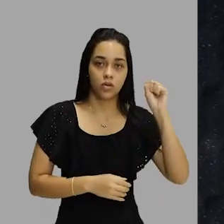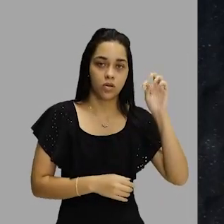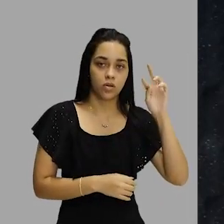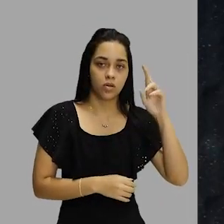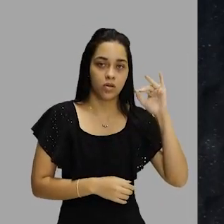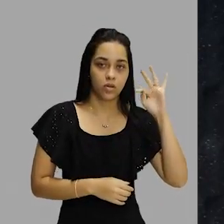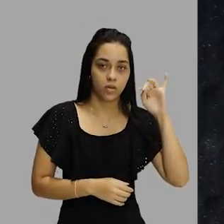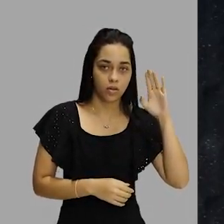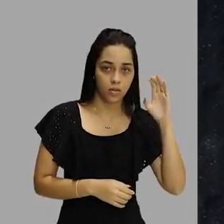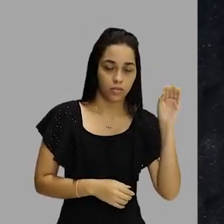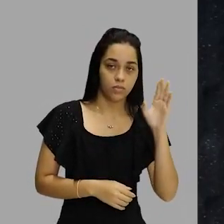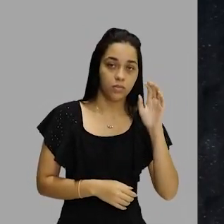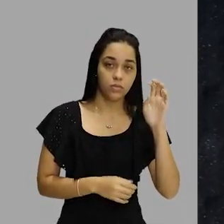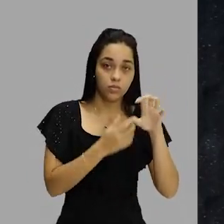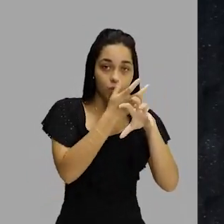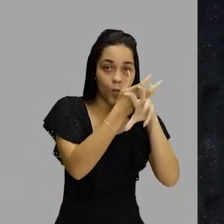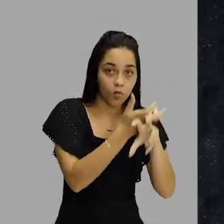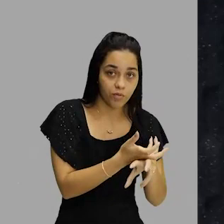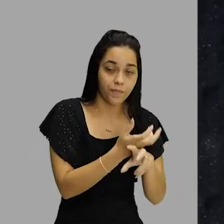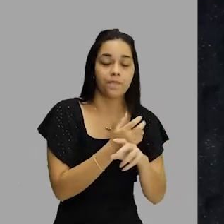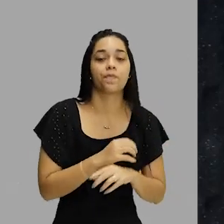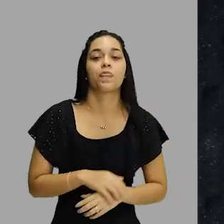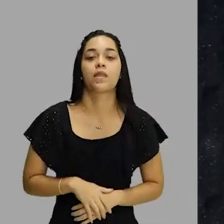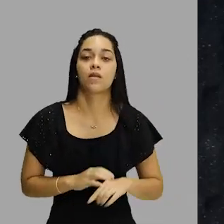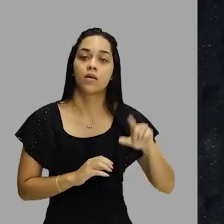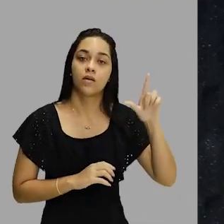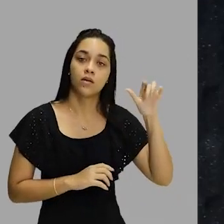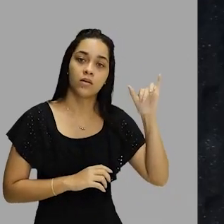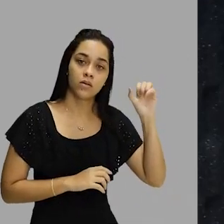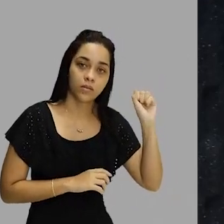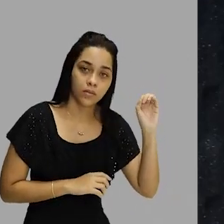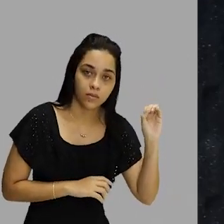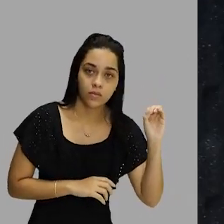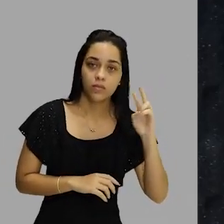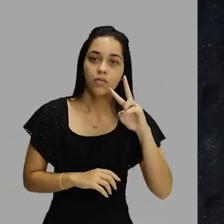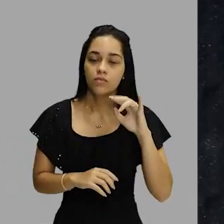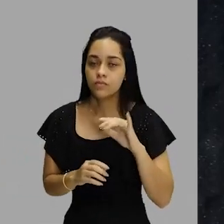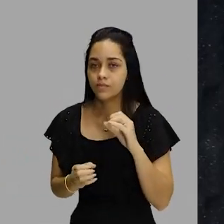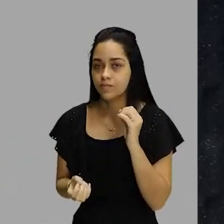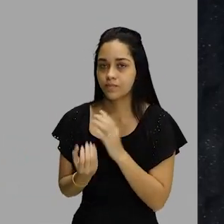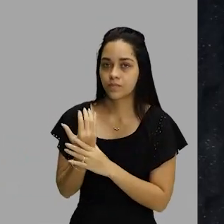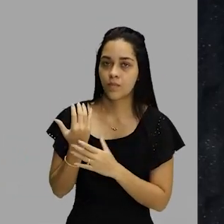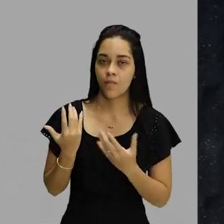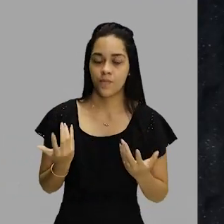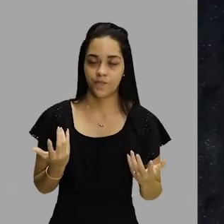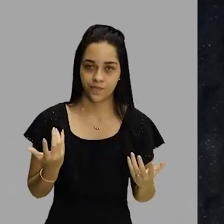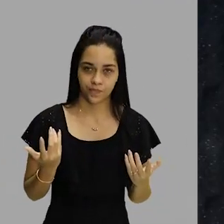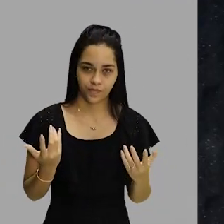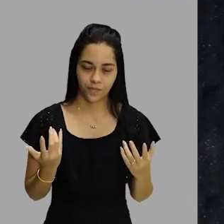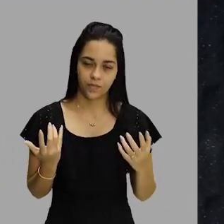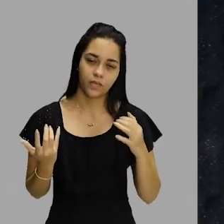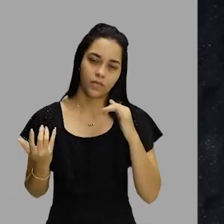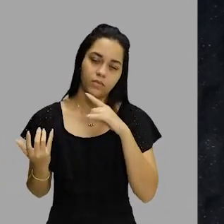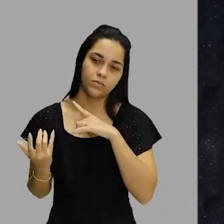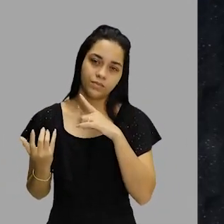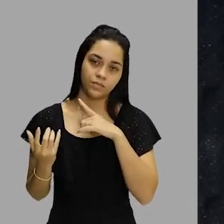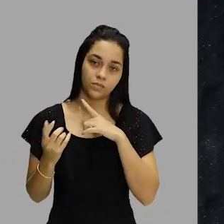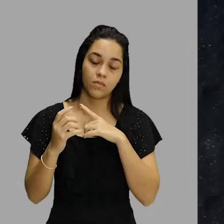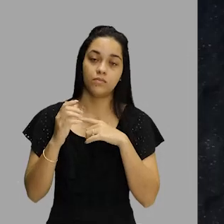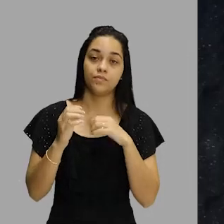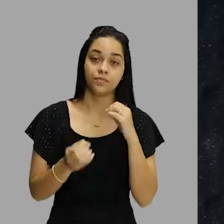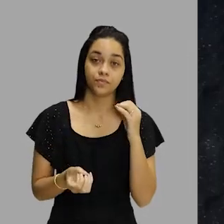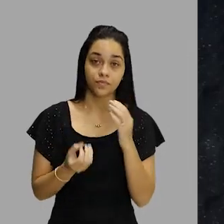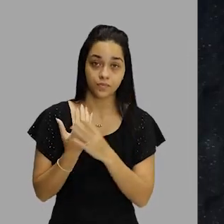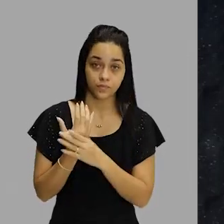não músculo liso, né? O músculo liso, pessoal, é o que vai formar, por exemplo, vai fazer parte da